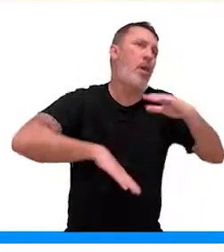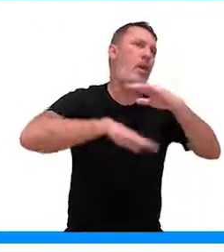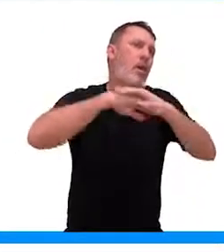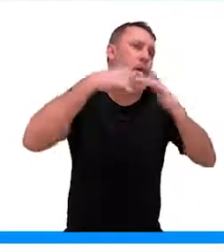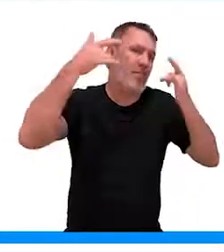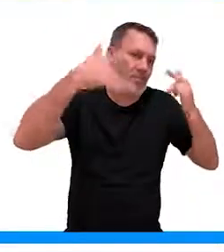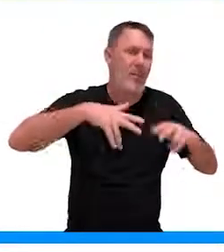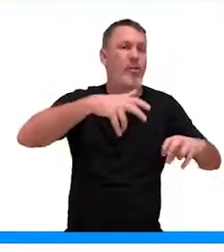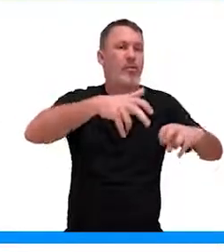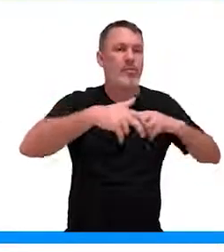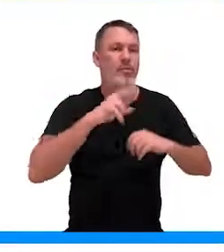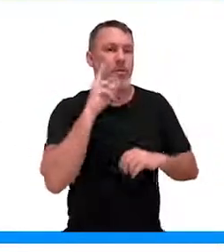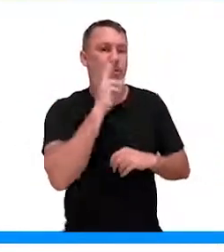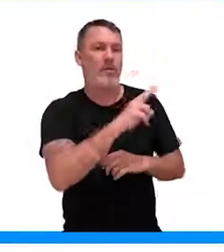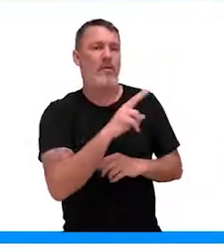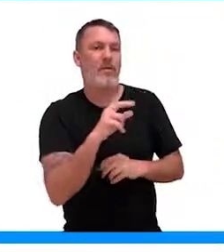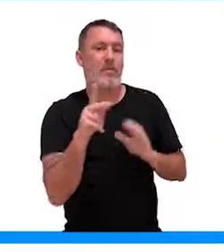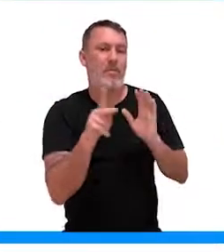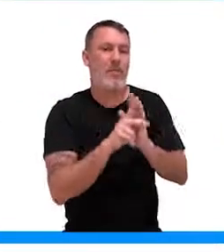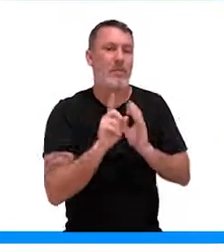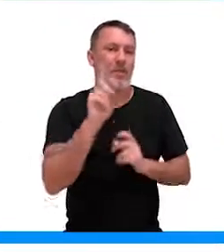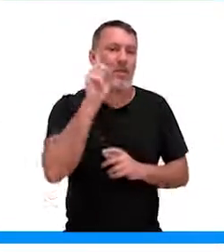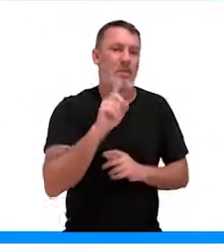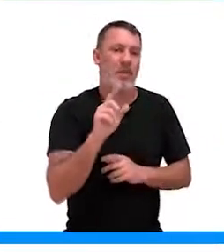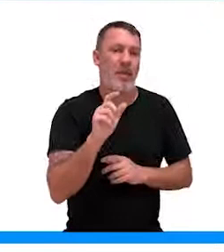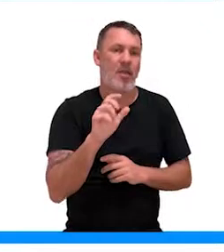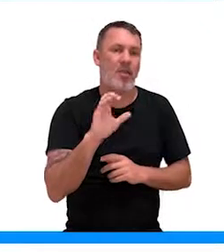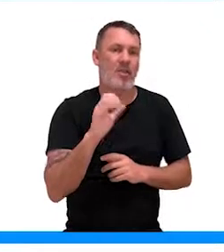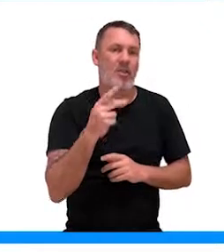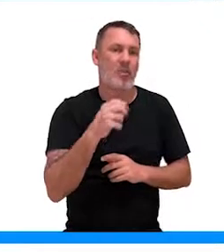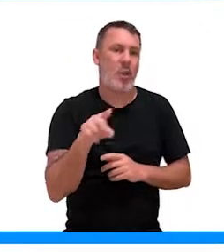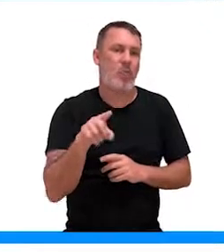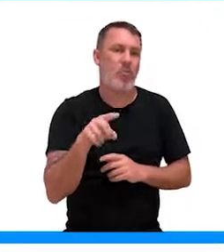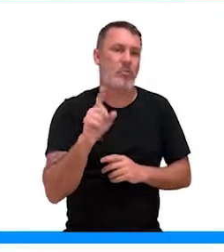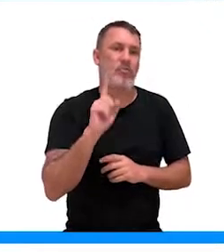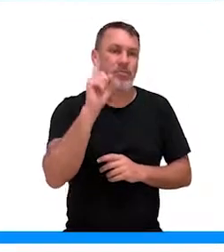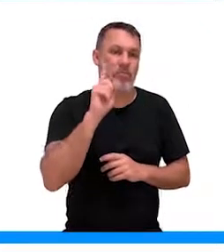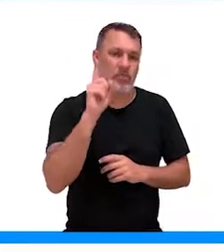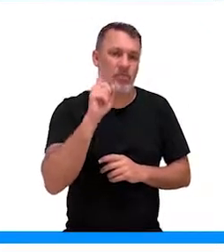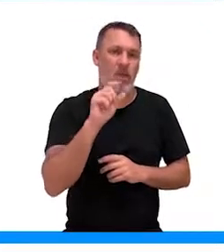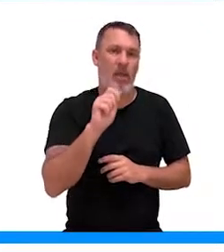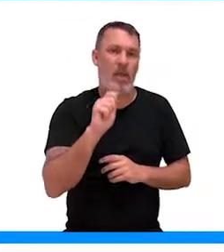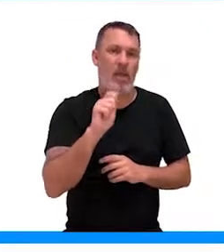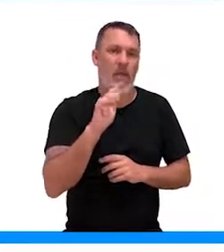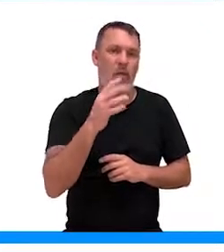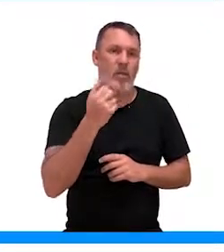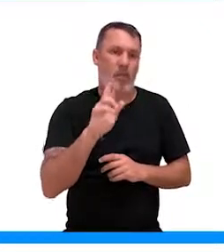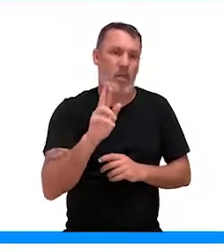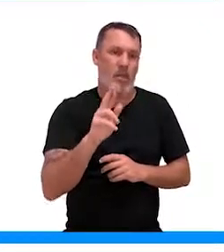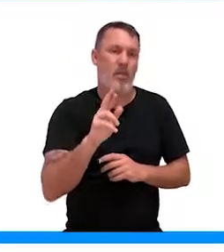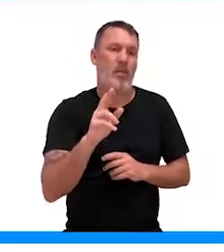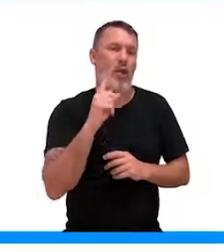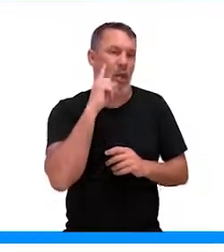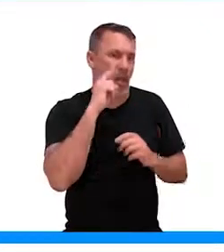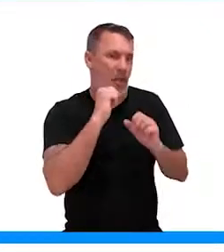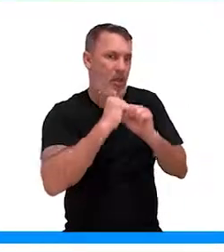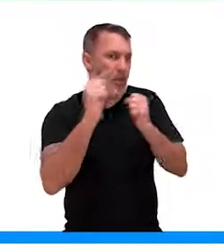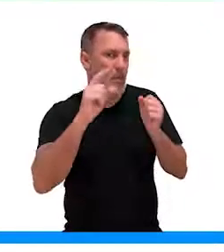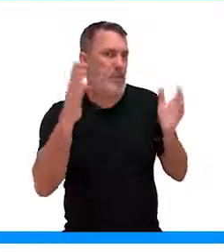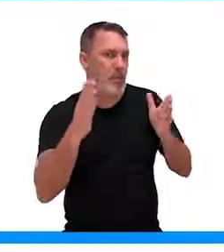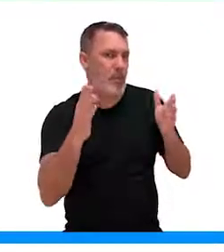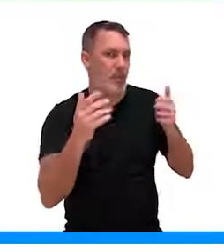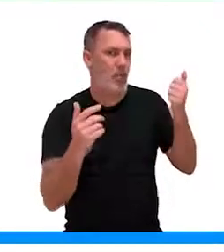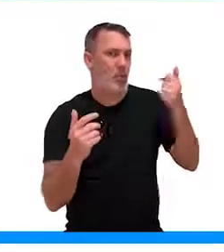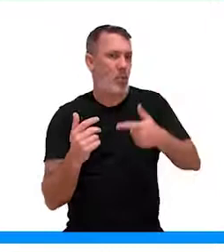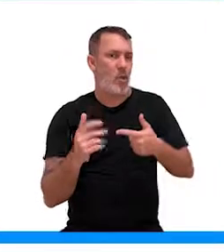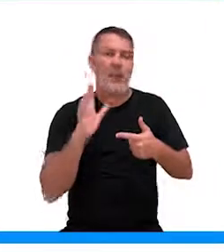água. Por isso que o volume de água, a extensão superficial do aquífero de Alter do Chão pode ser até menor que o do Guarani. Porém, o volume